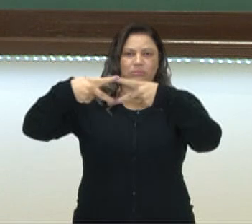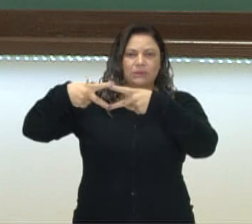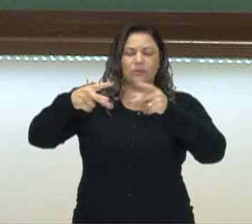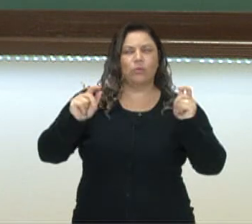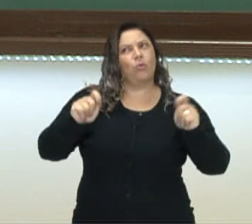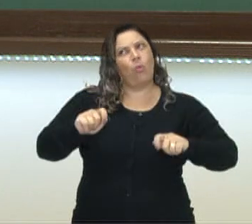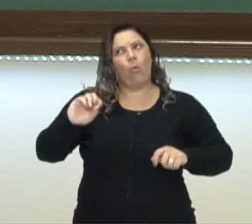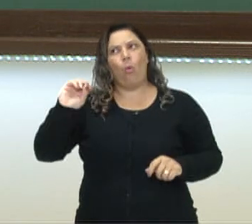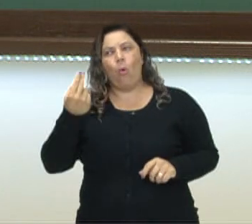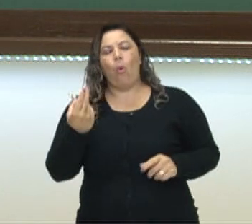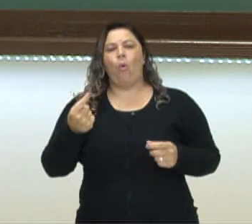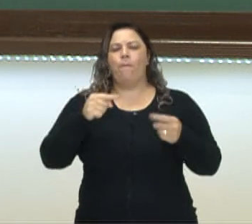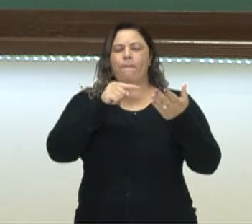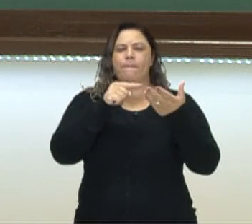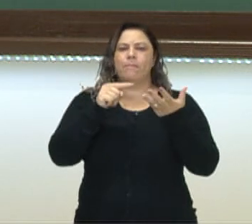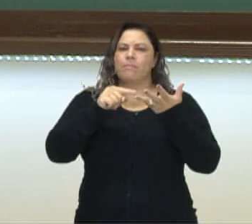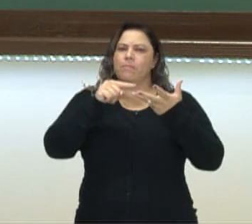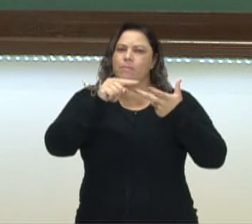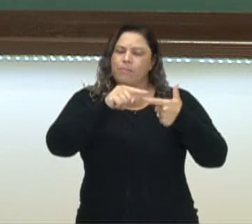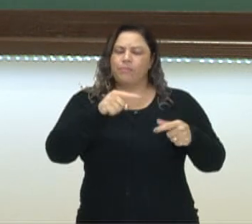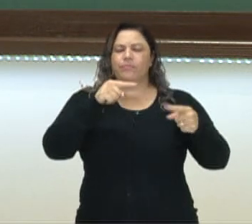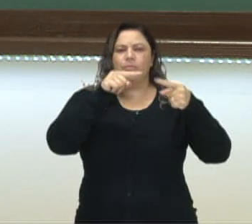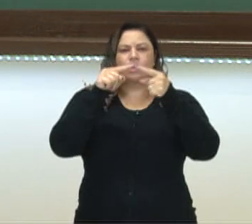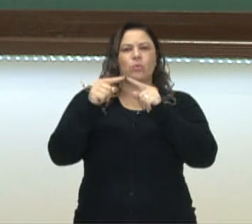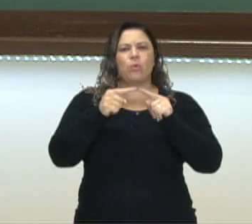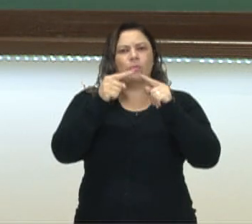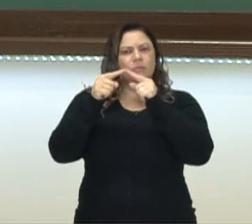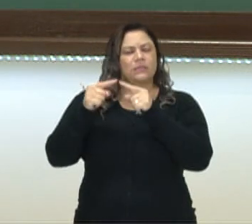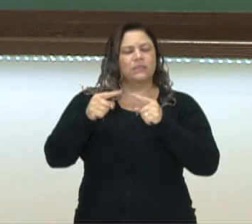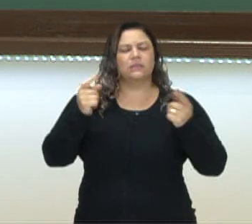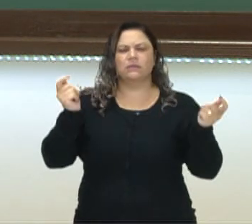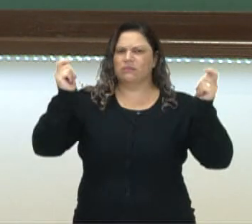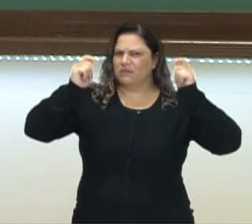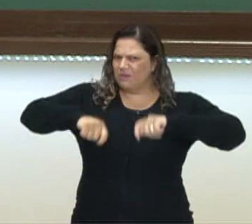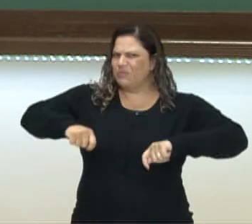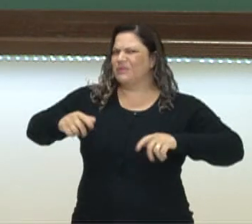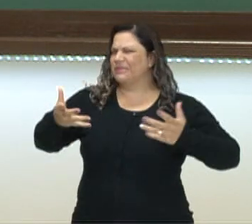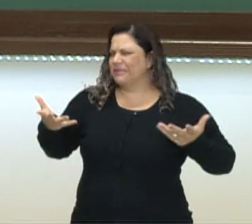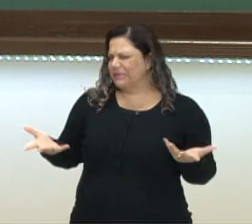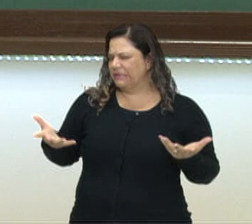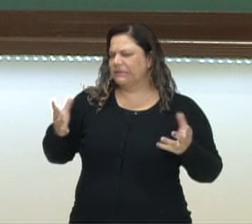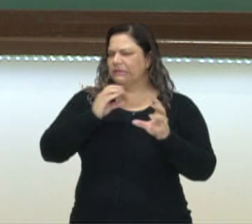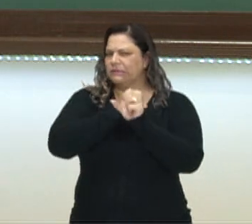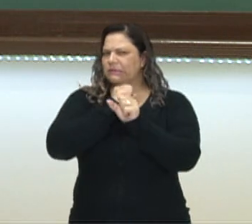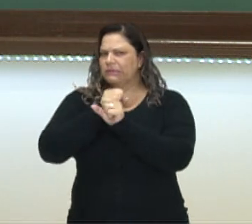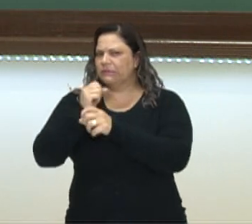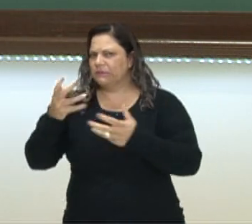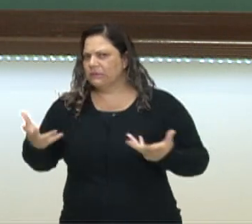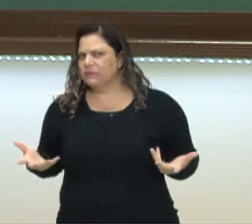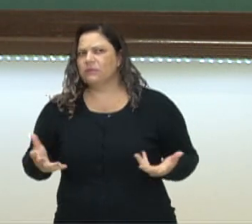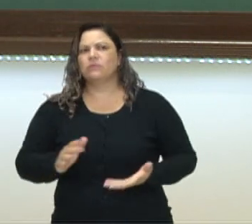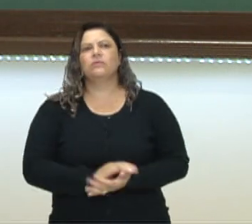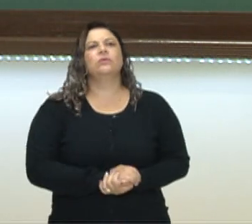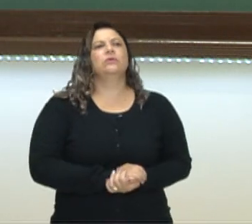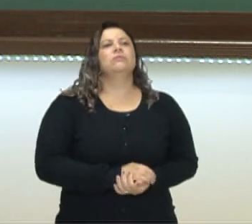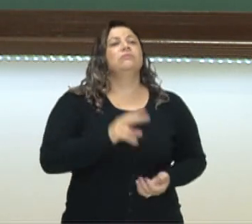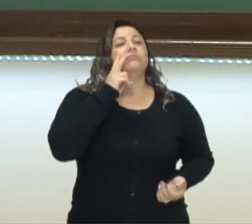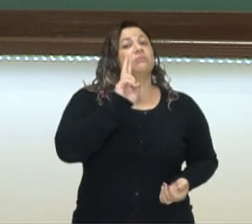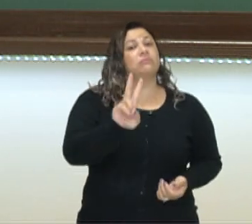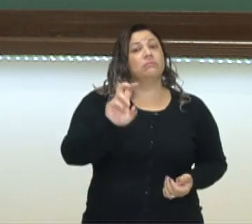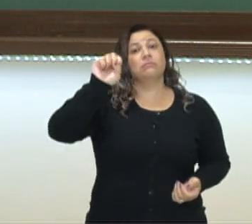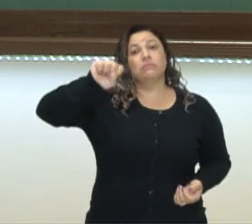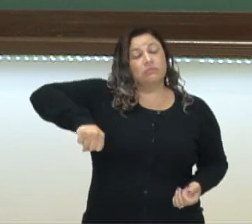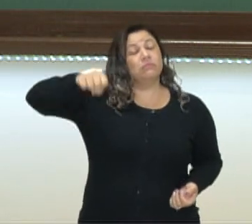numa contagem de combinações. Mas será que é possível agilizar o meu cálculo? Vamos ver aqui, ó.